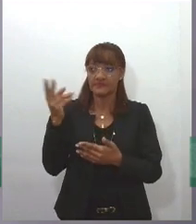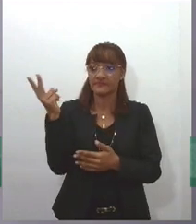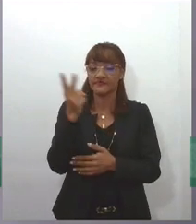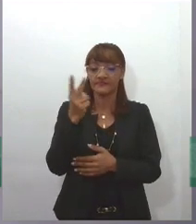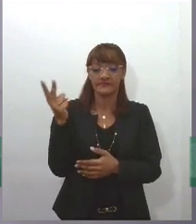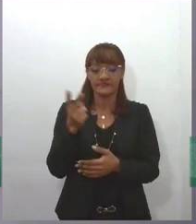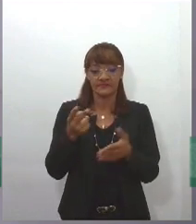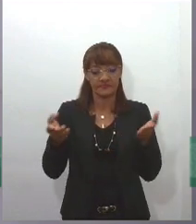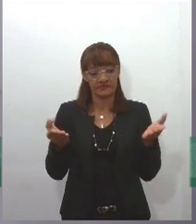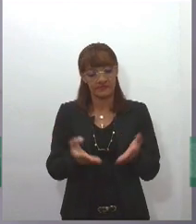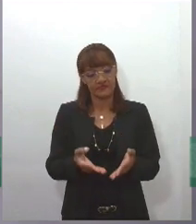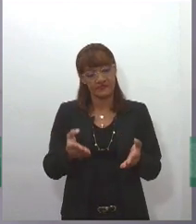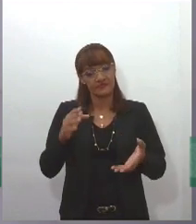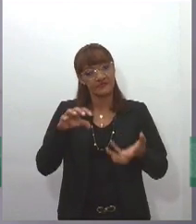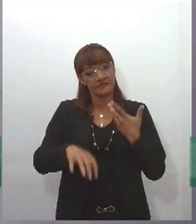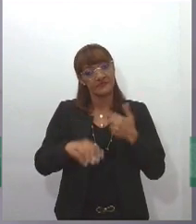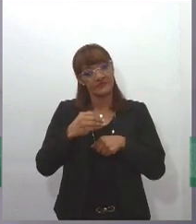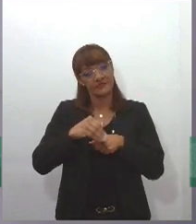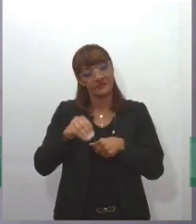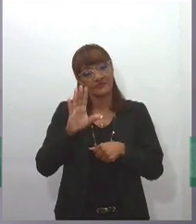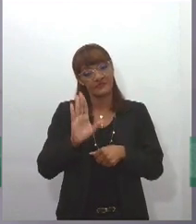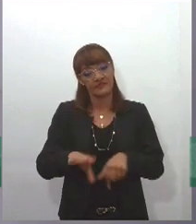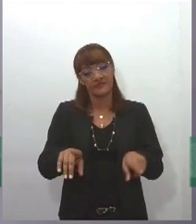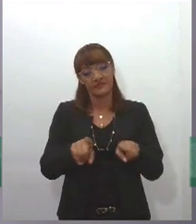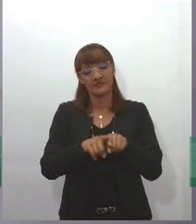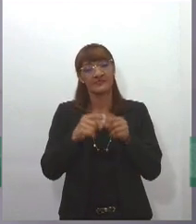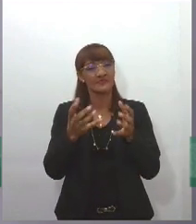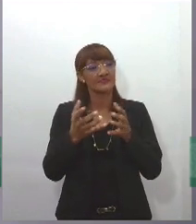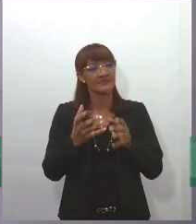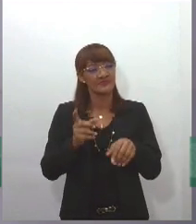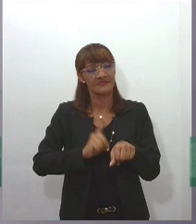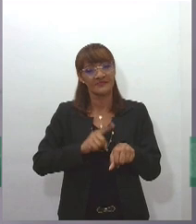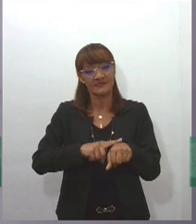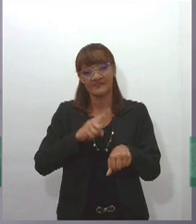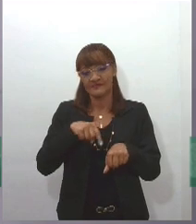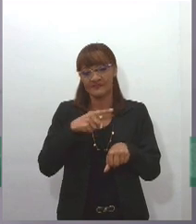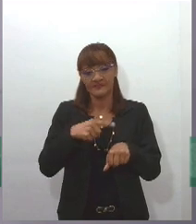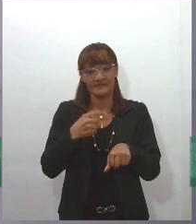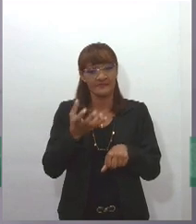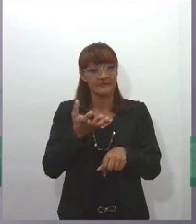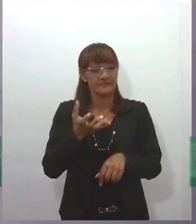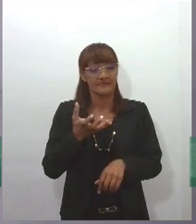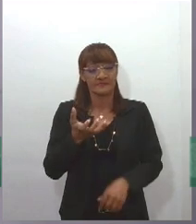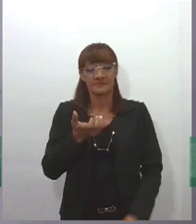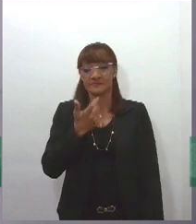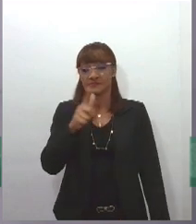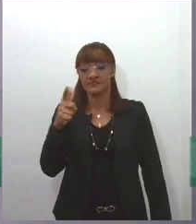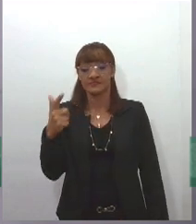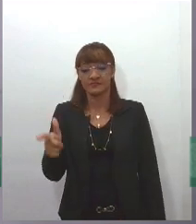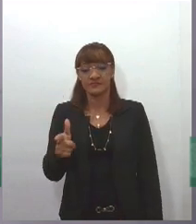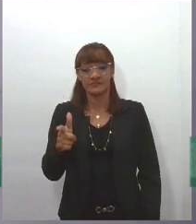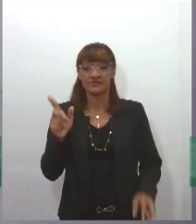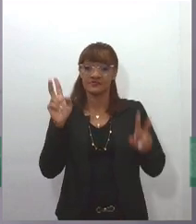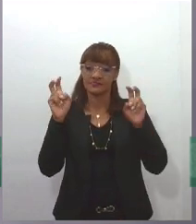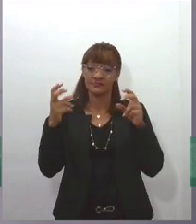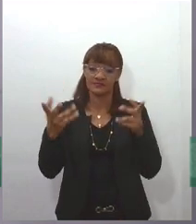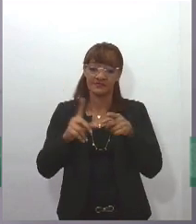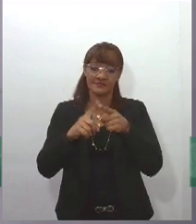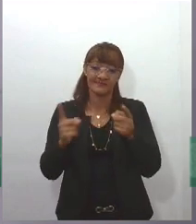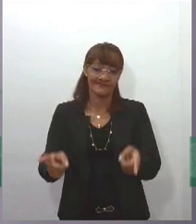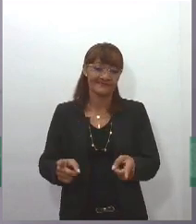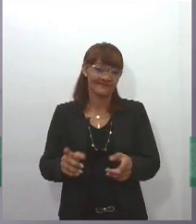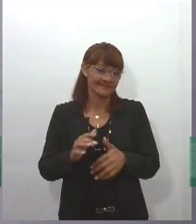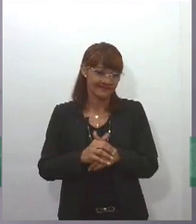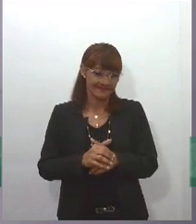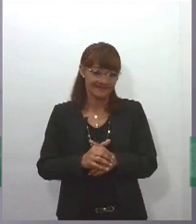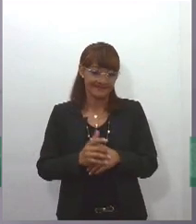congresso em Pauta queríamos mais tempo né para trazer aí outras questões mas quanto tempo tivéssemos nós garí